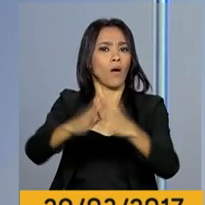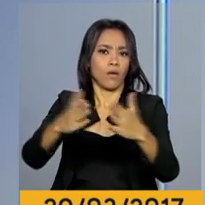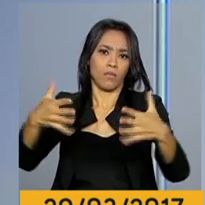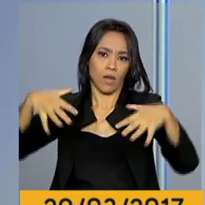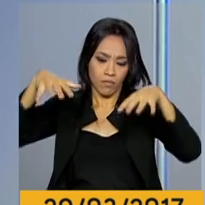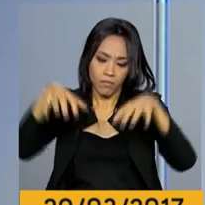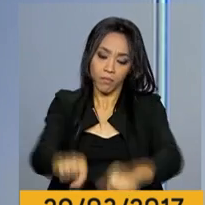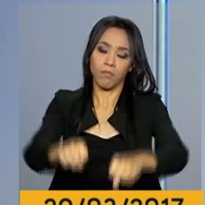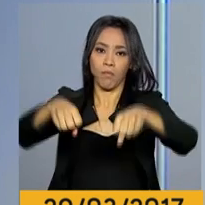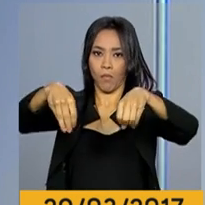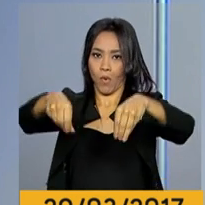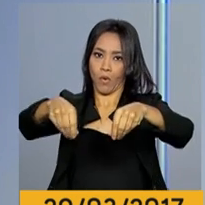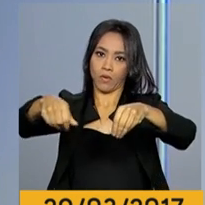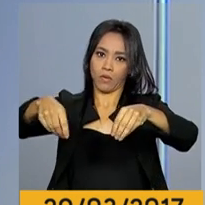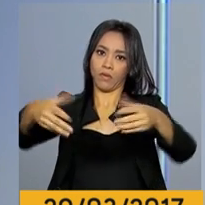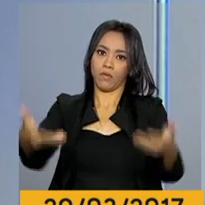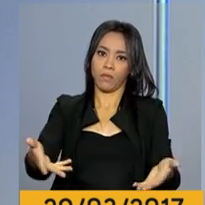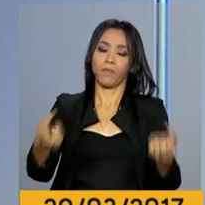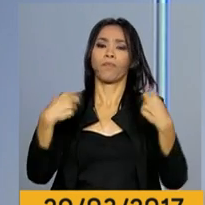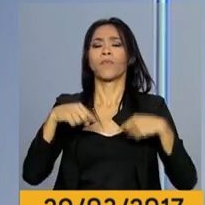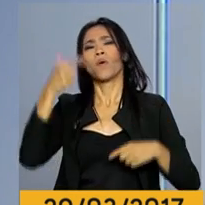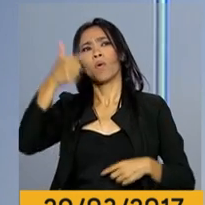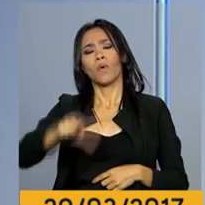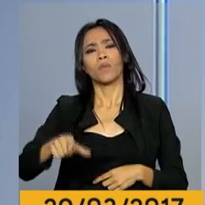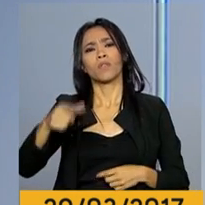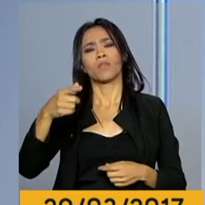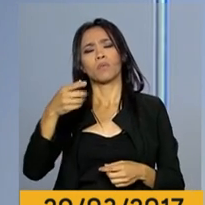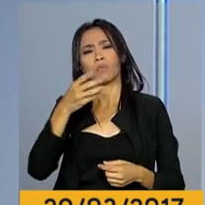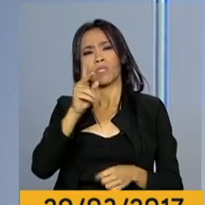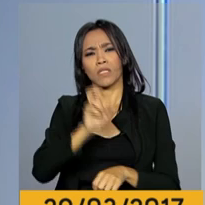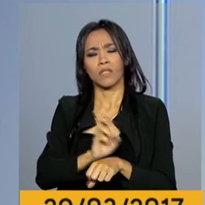federações de estados do norte entre eles